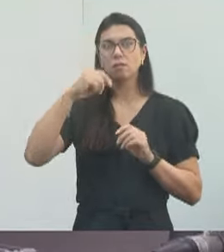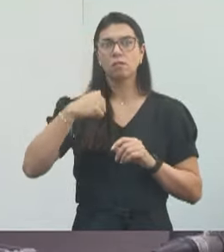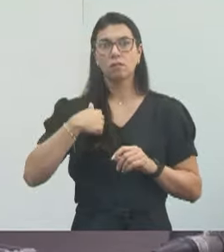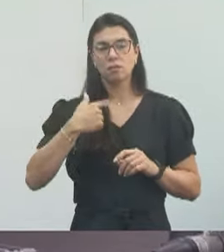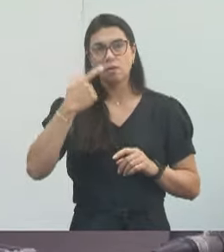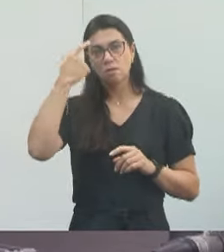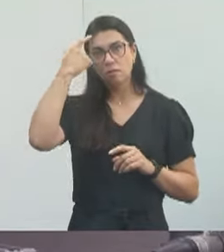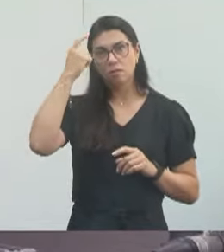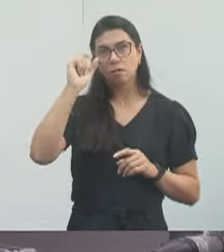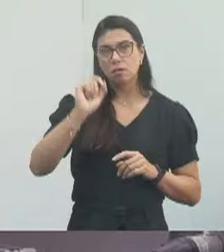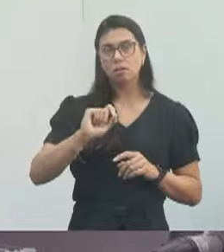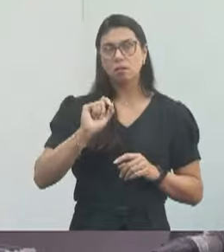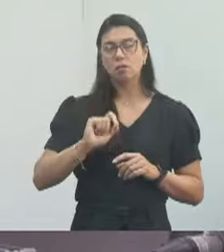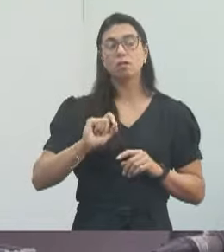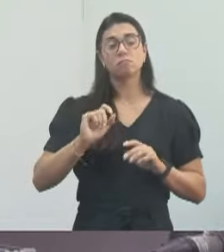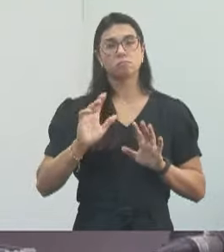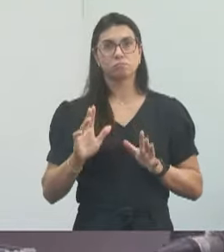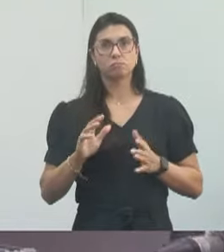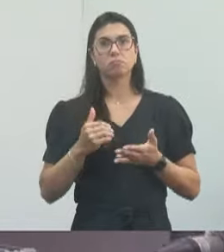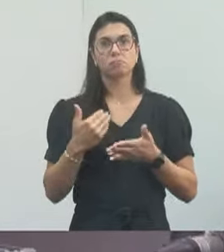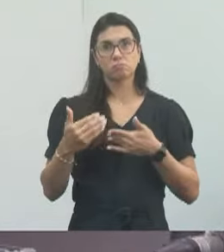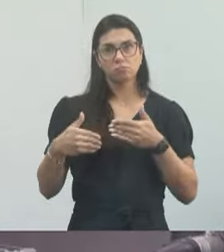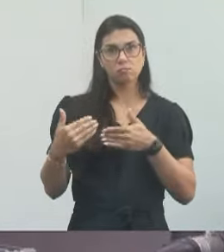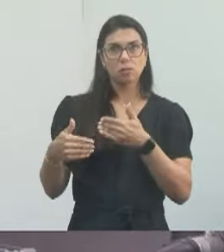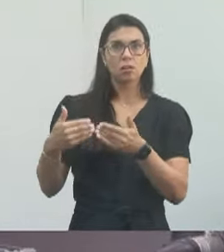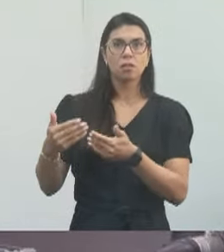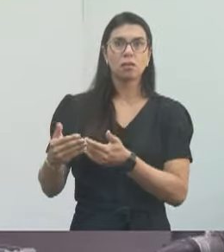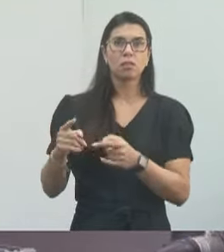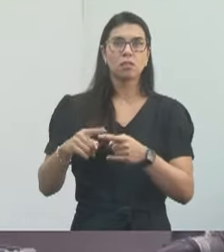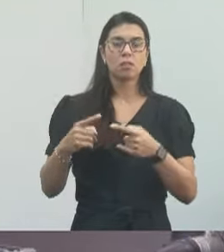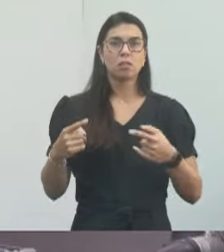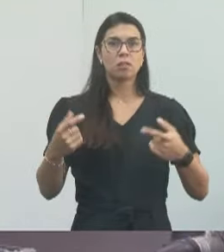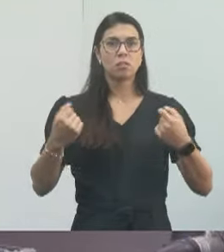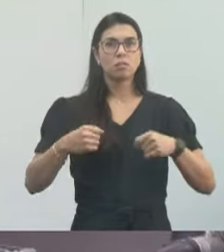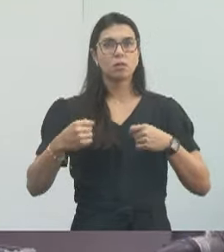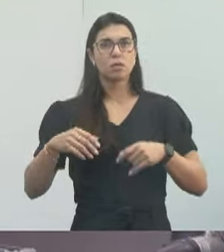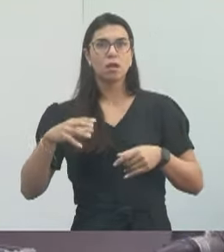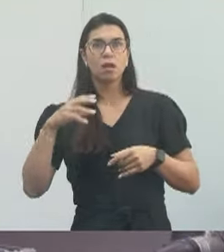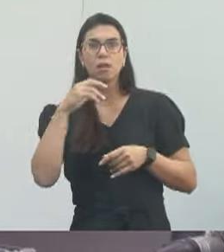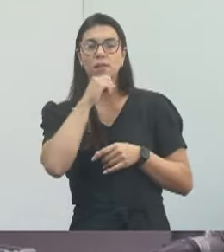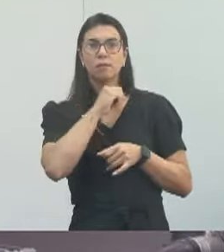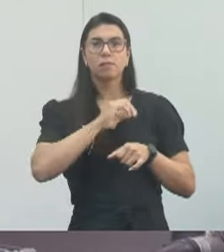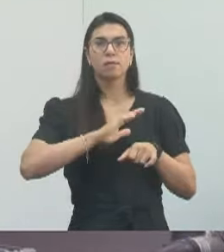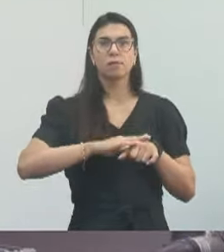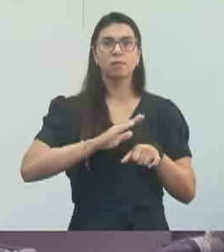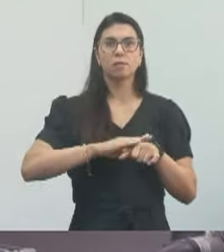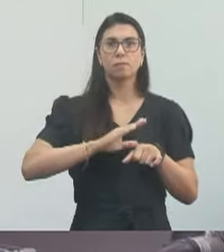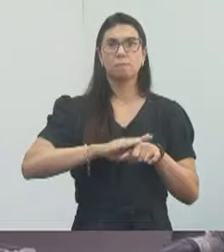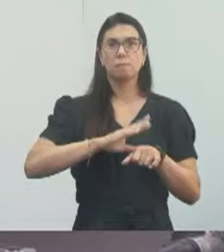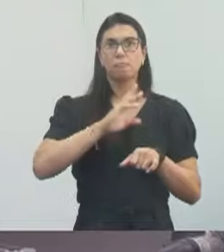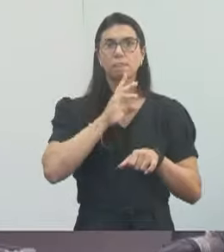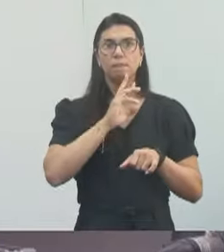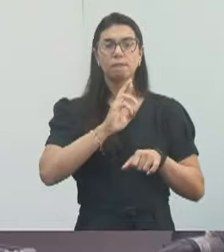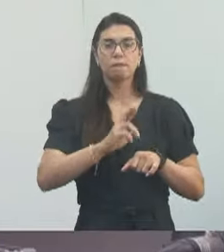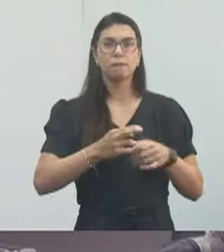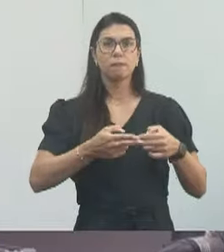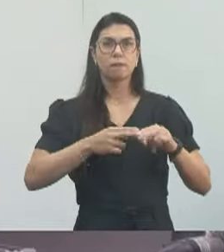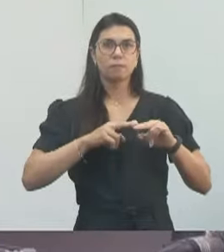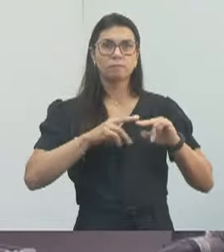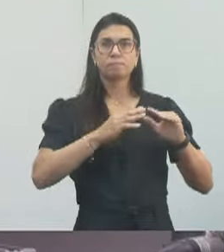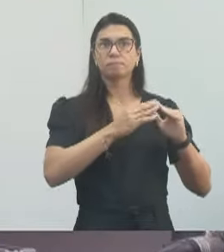penso que deve estar fazendo mas se não estiver fazendo precisa acelerar para que essas eh unidades